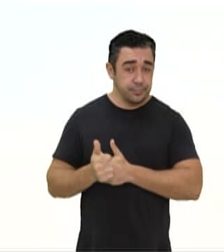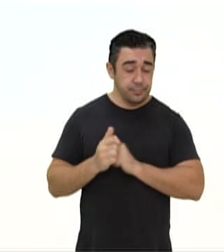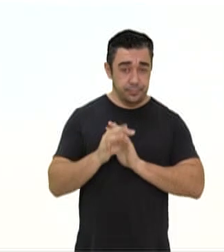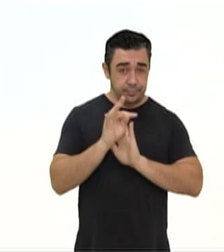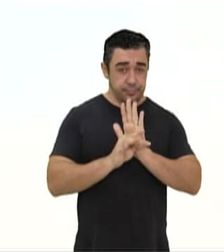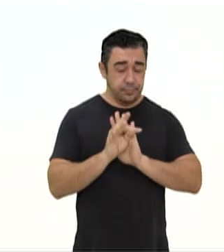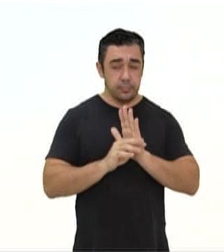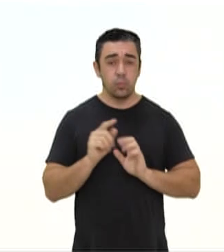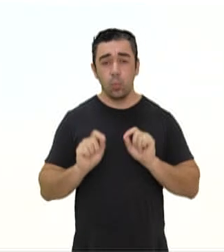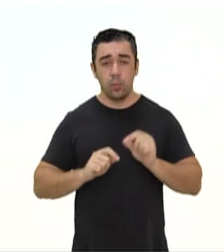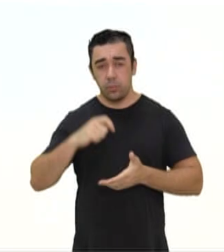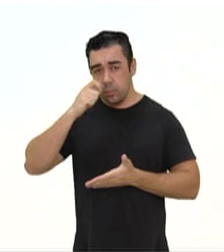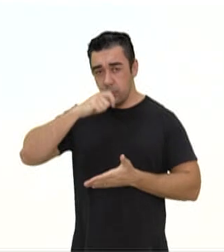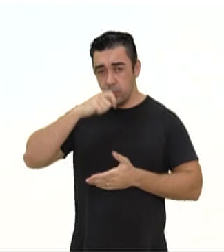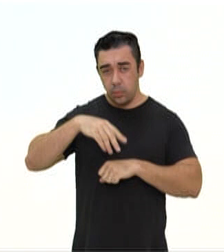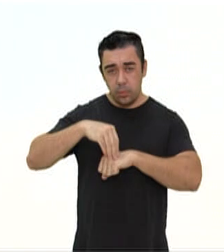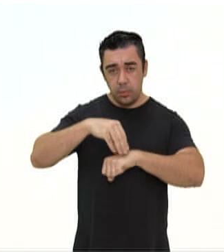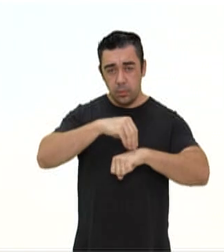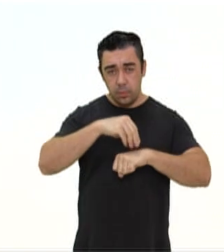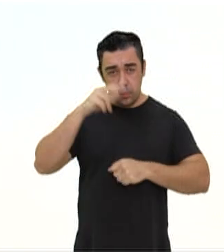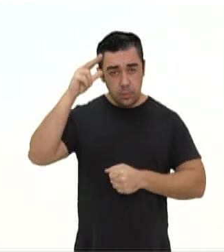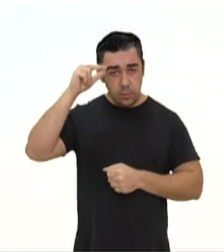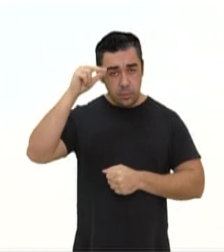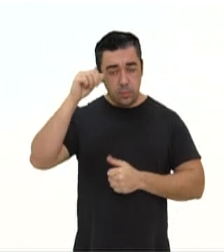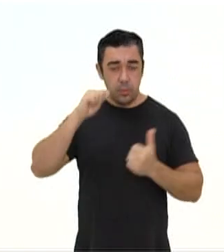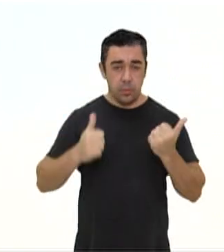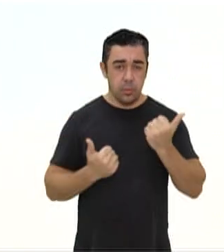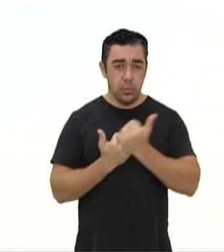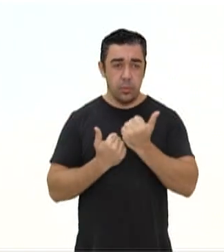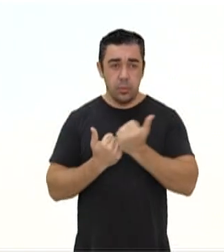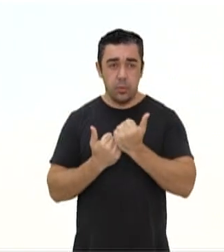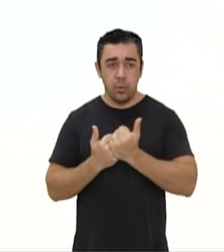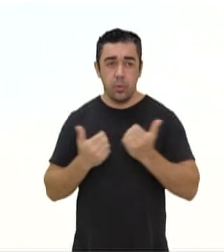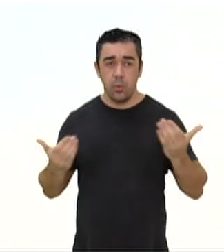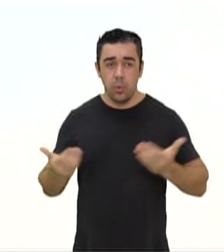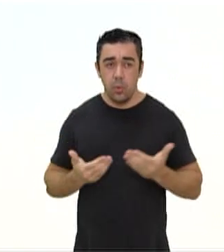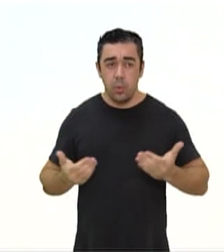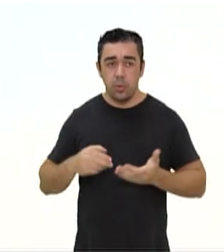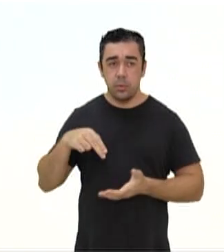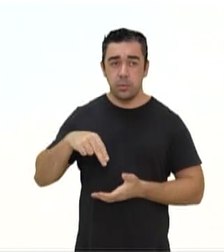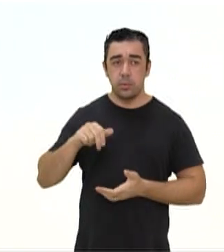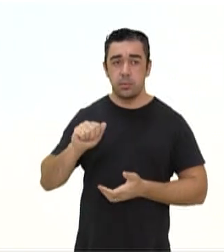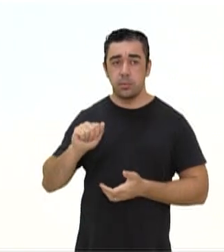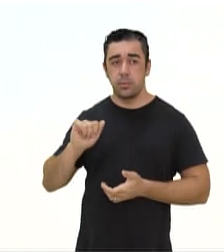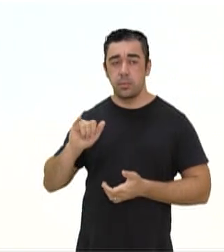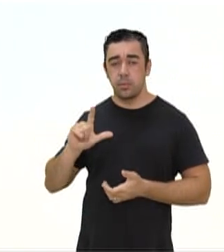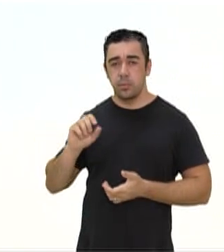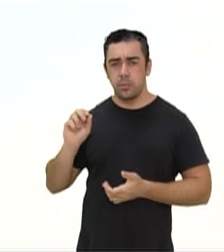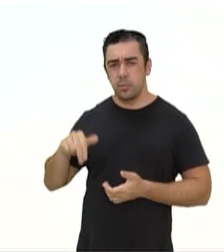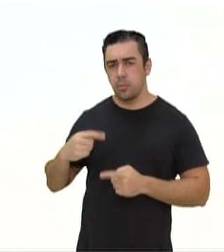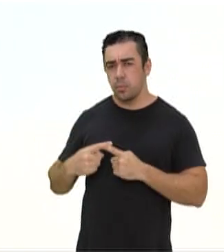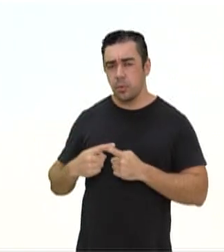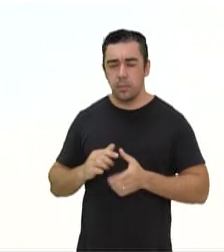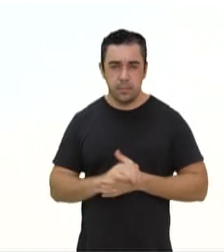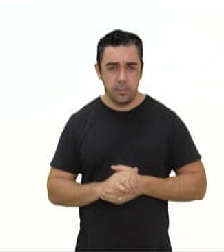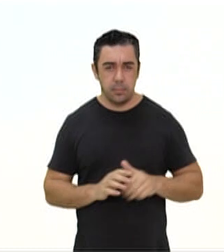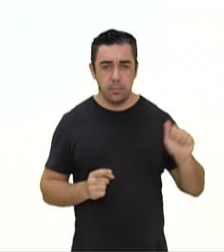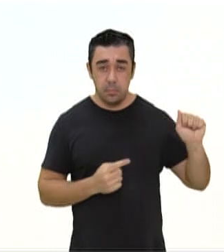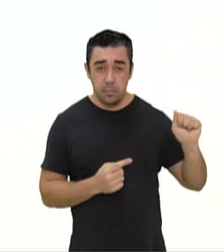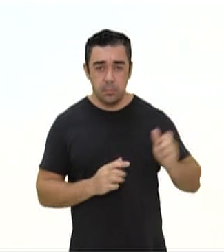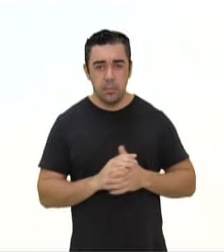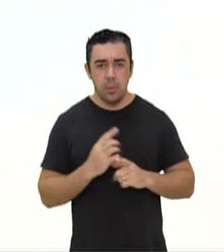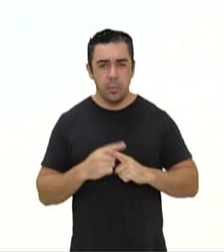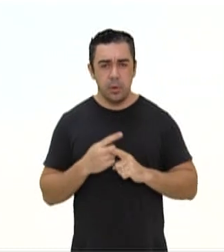texto, as escovas de pelo de cavalo foram substituídas pelos de nylon. Por quê? A. Os pelos de cavalo